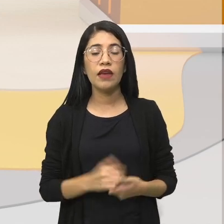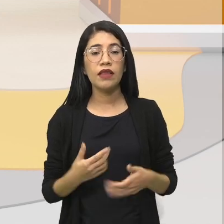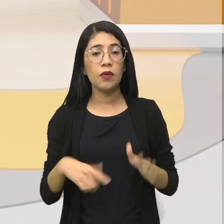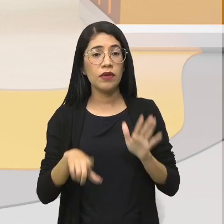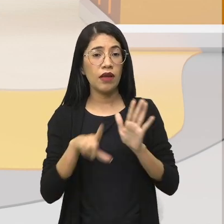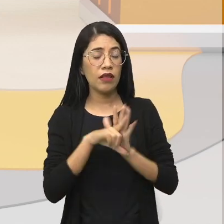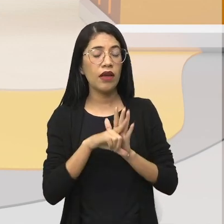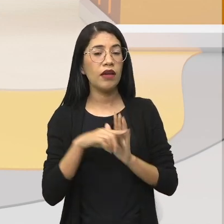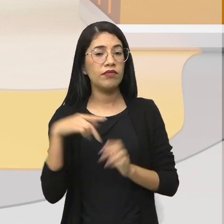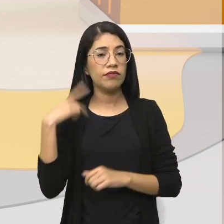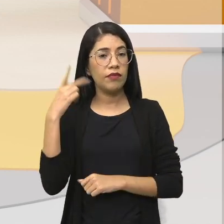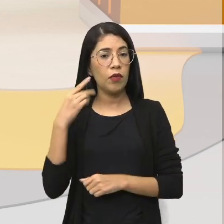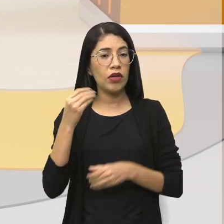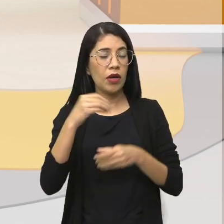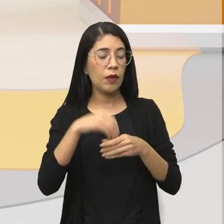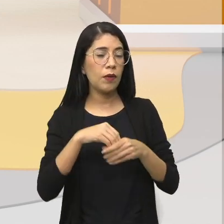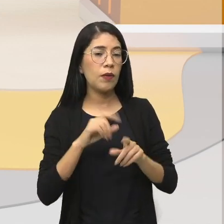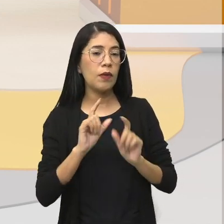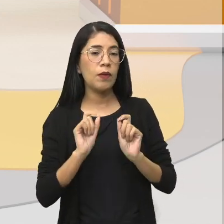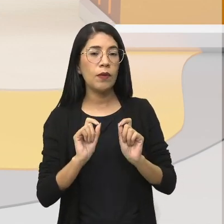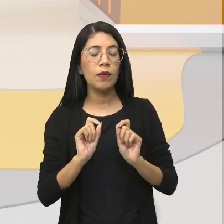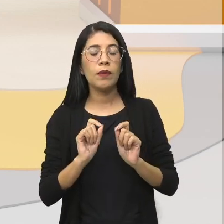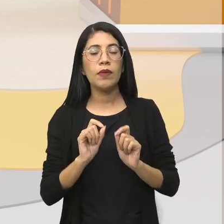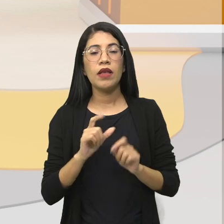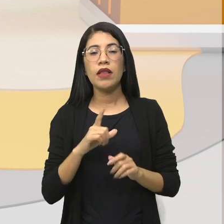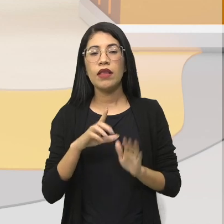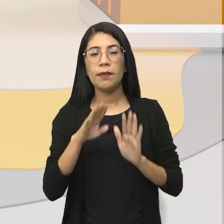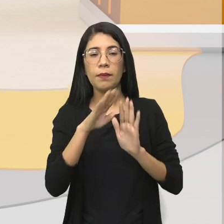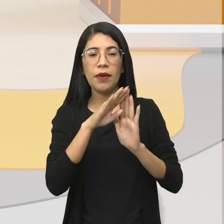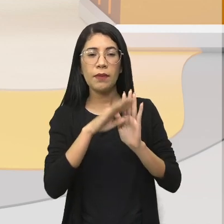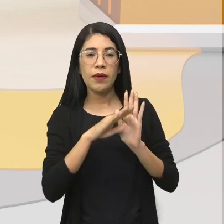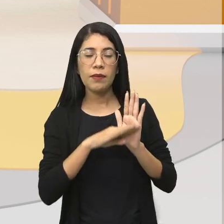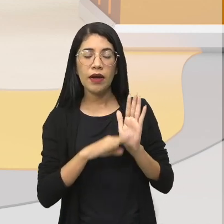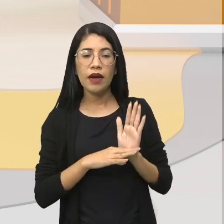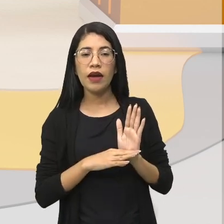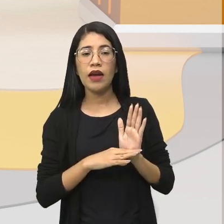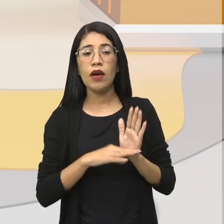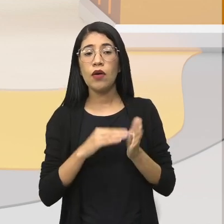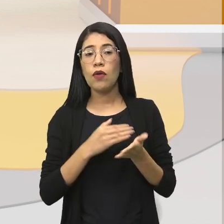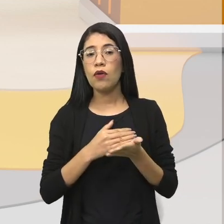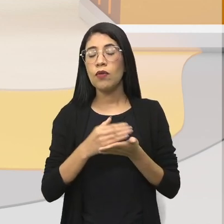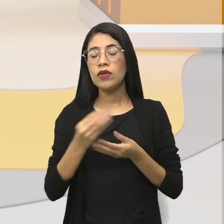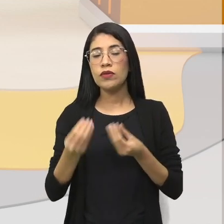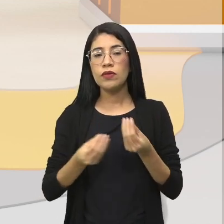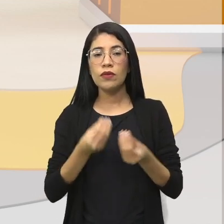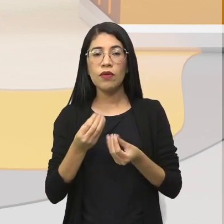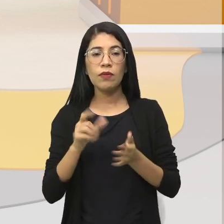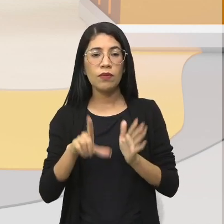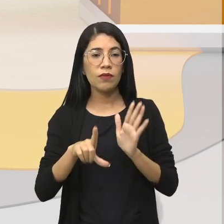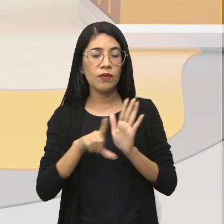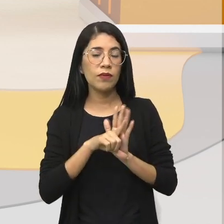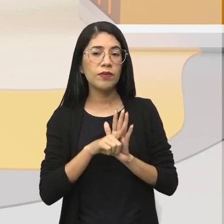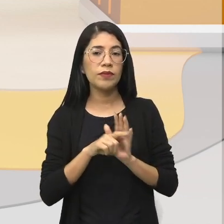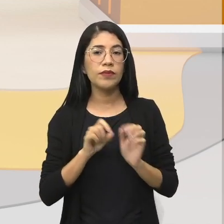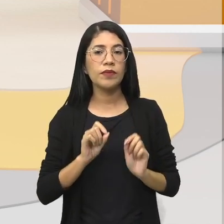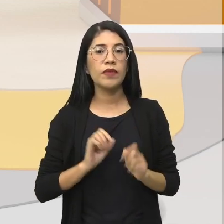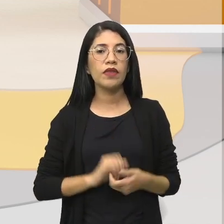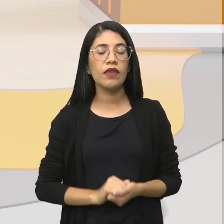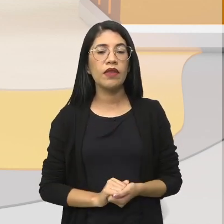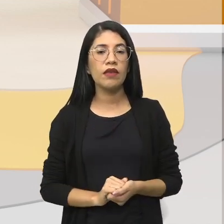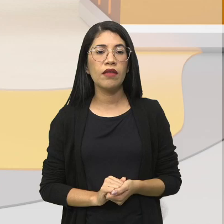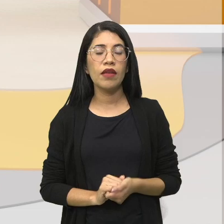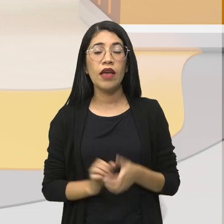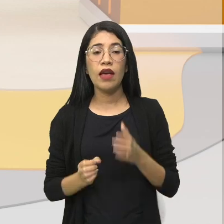política e legislação ambiental, nós temos aí como marco inicial dessa política, nós temos a criação